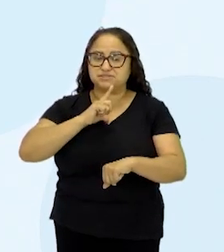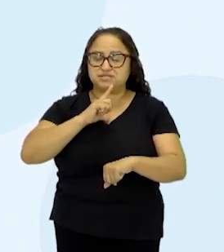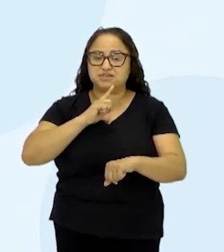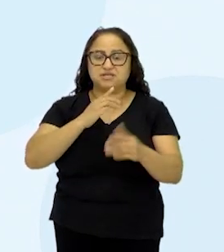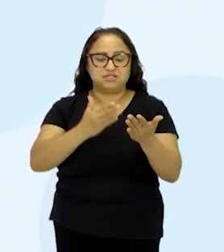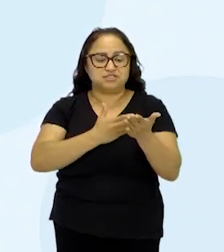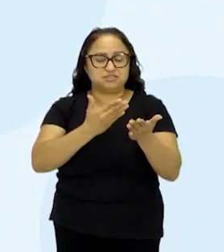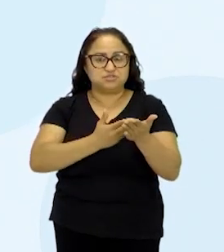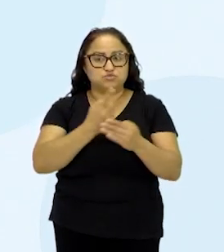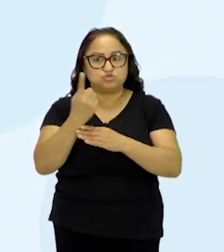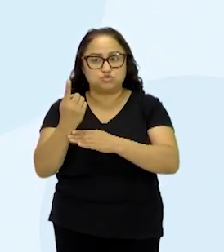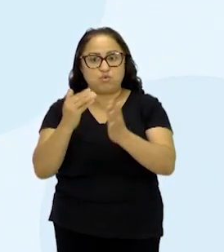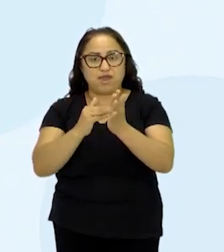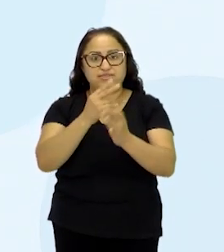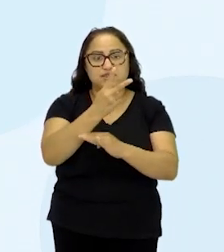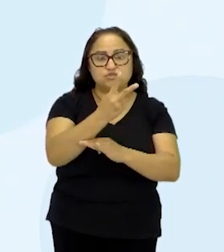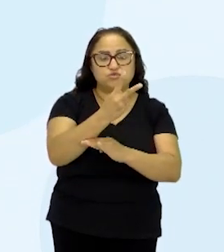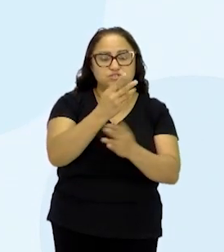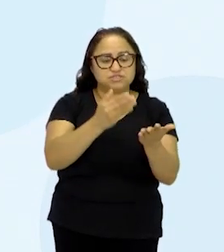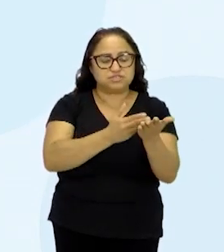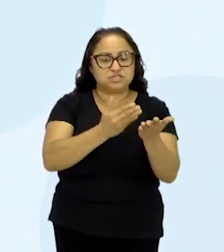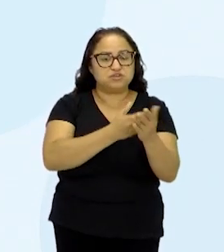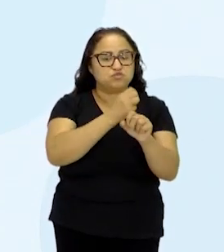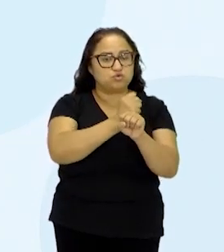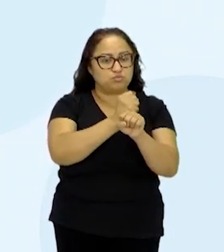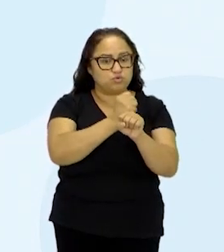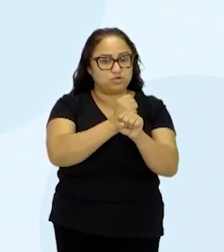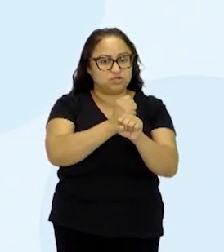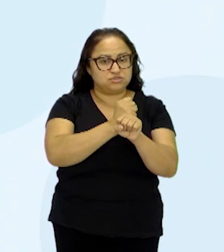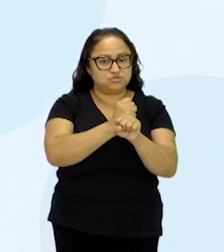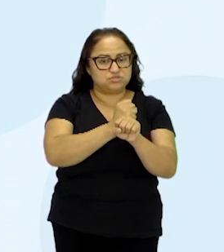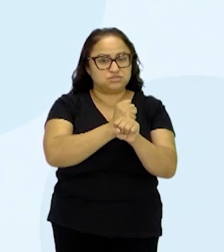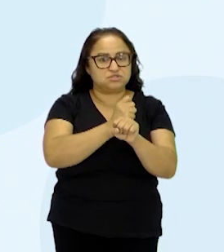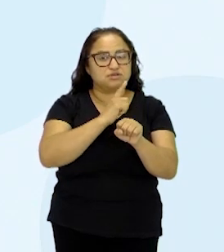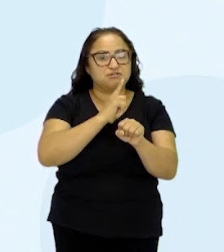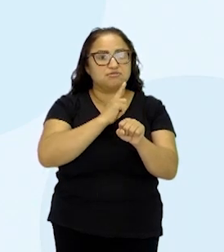leitura de 1 a 2 livros por ano, ou seja, essa é a